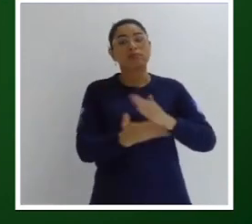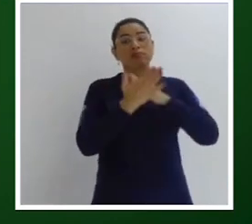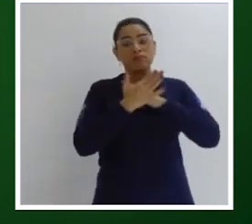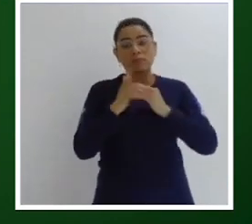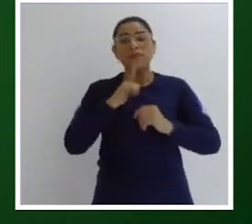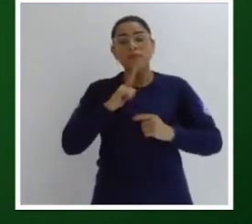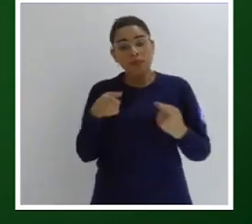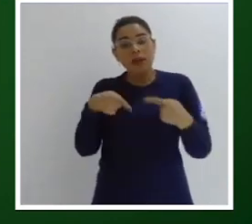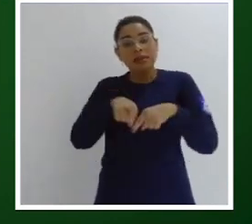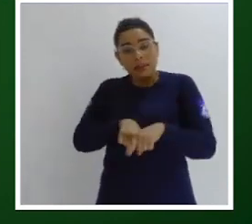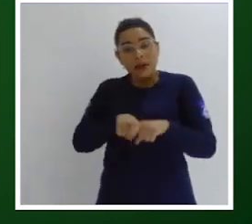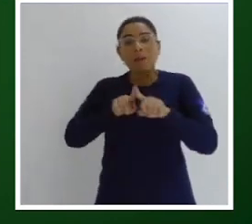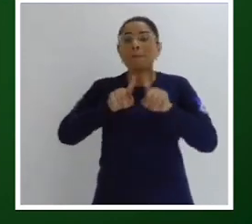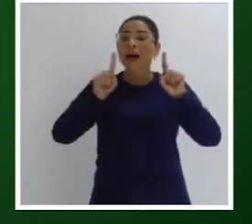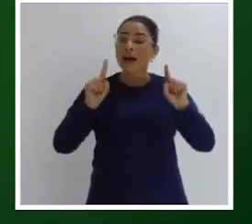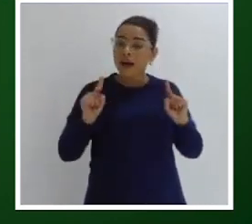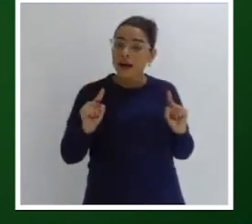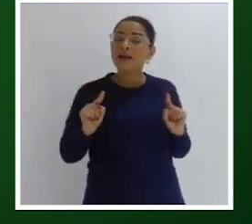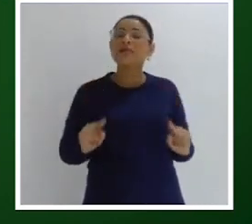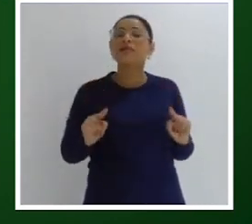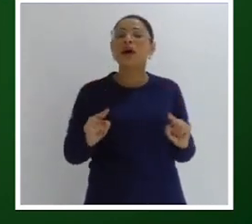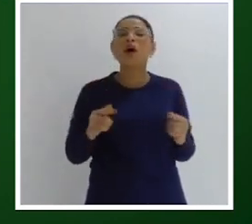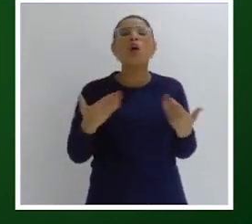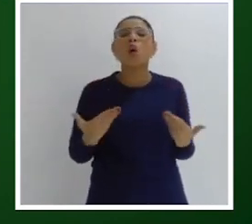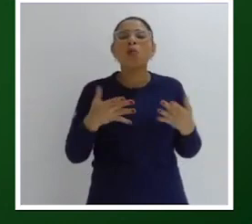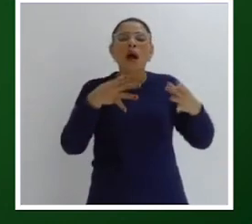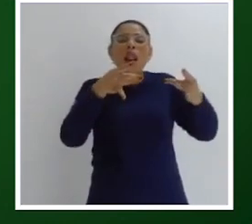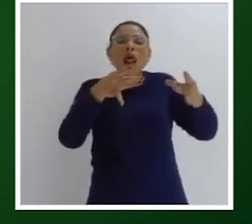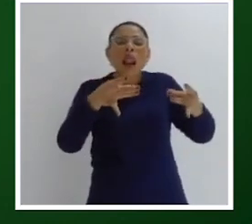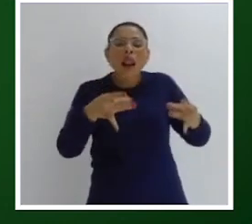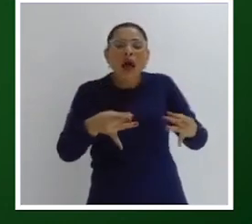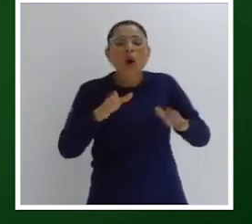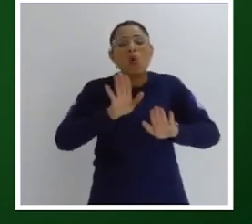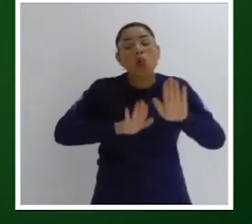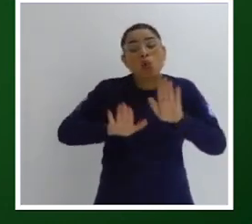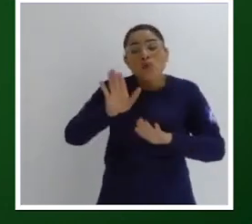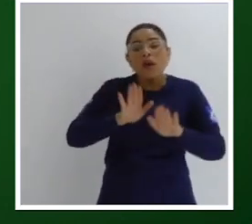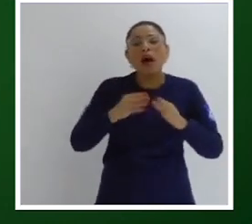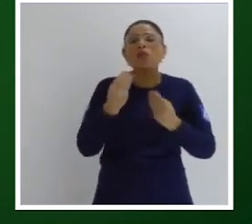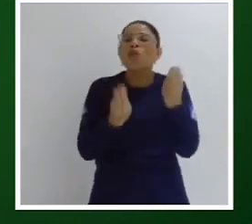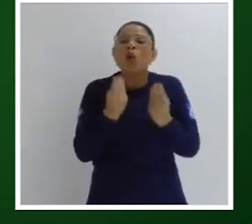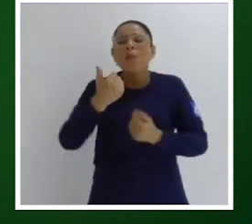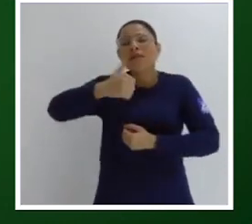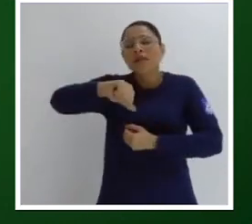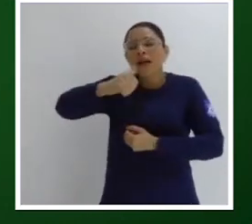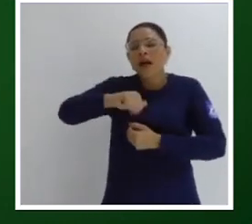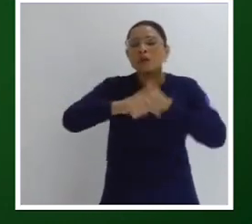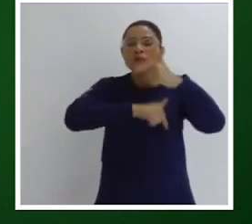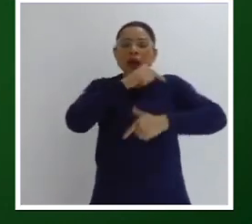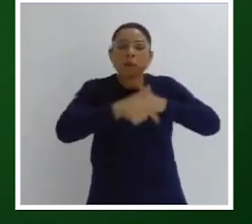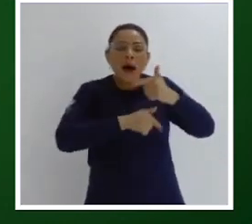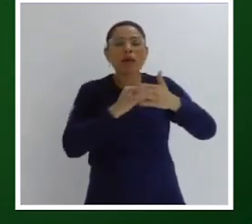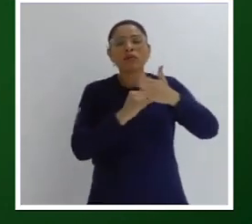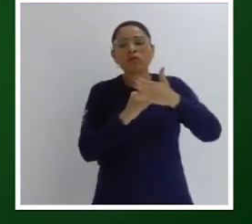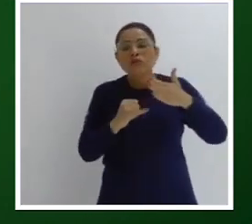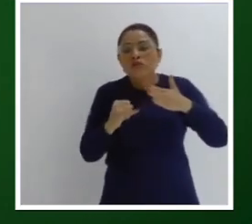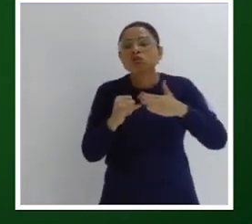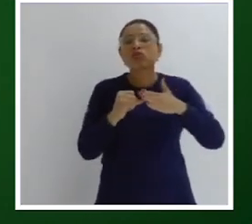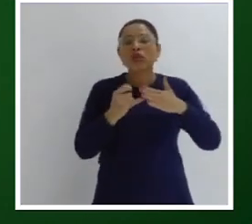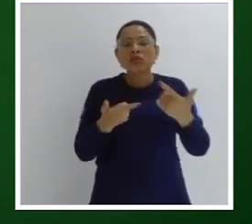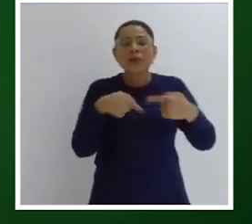ter parceiros mas com que critério né com Que cuidados Como avaliar inclusive o trabalho dessas instituições